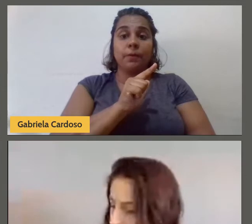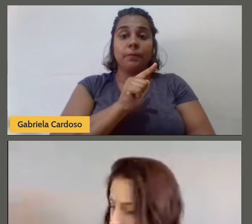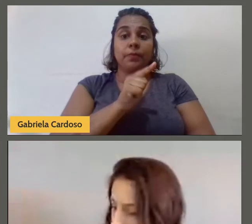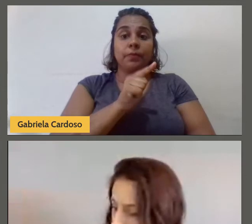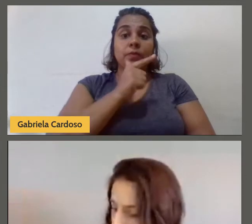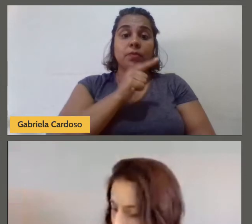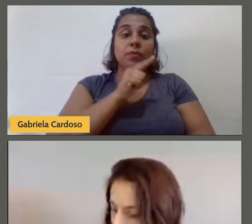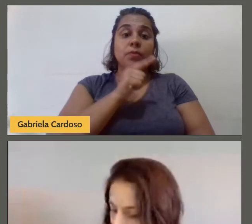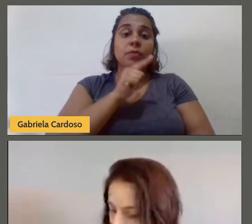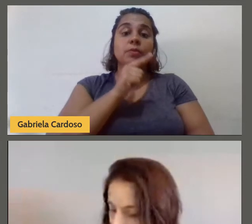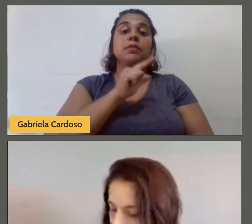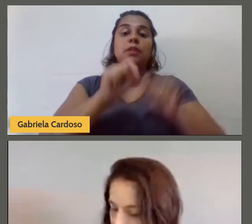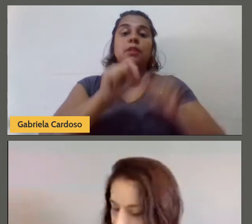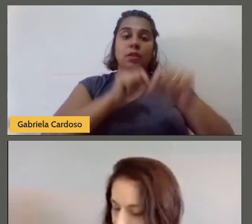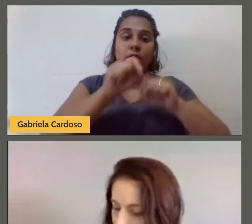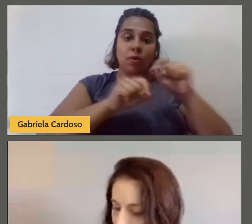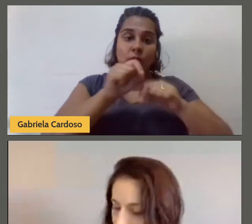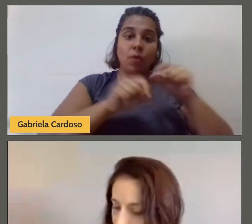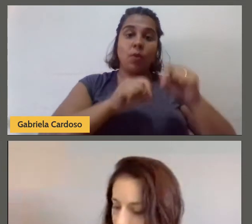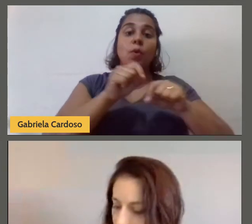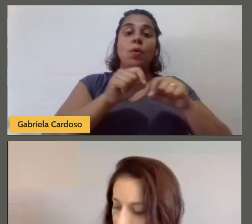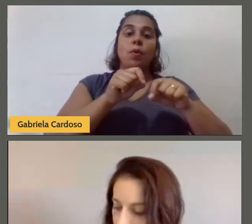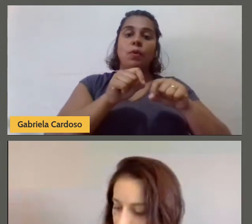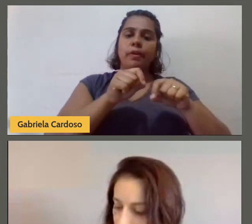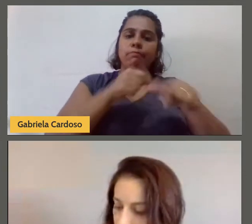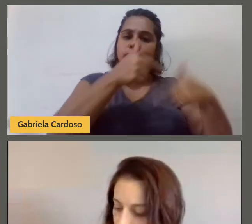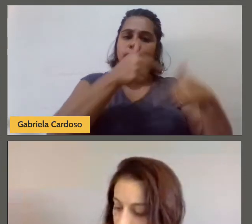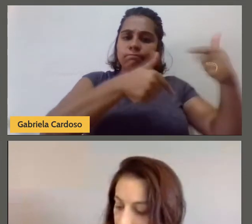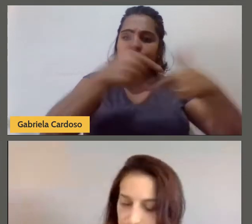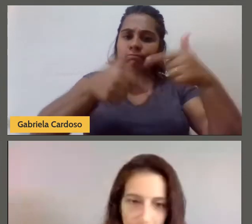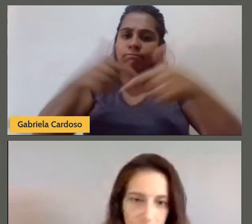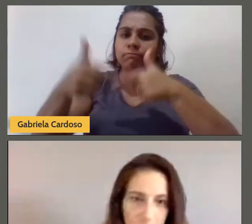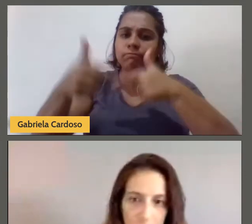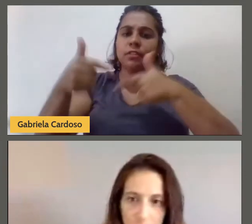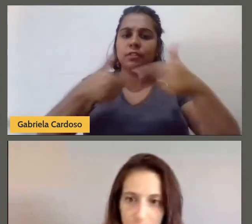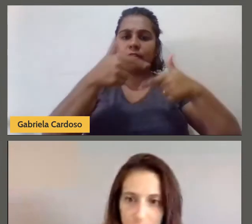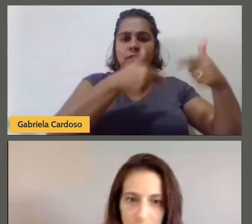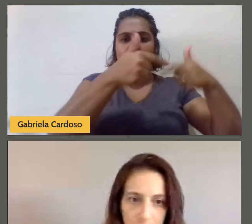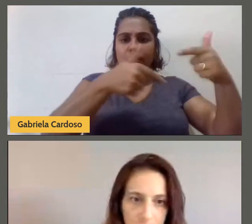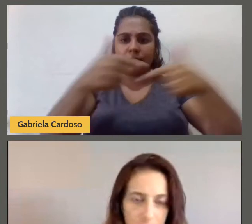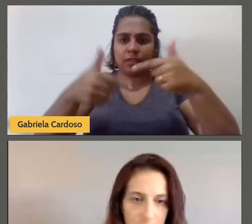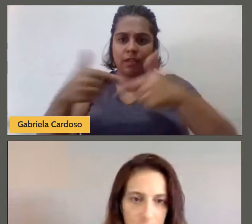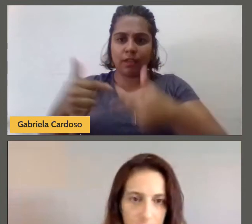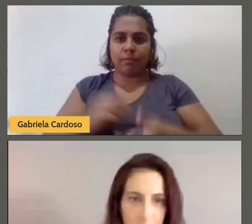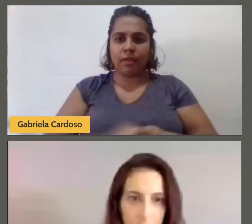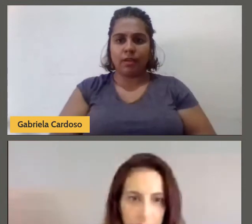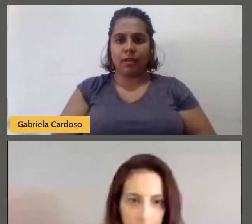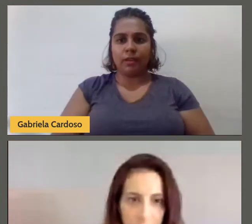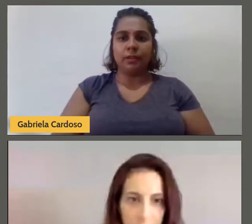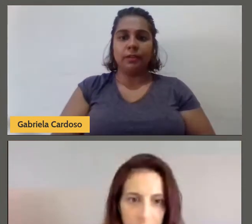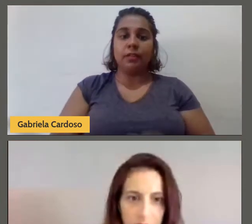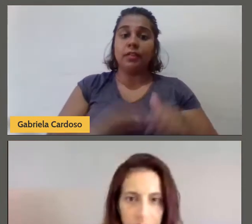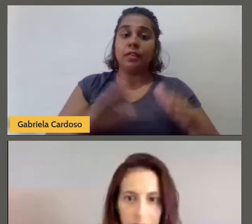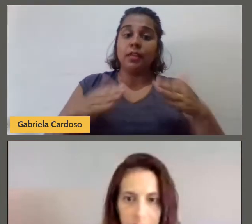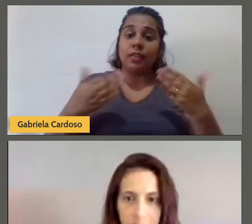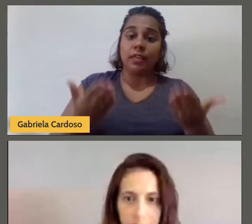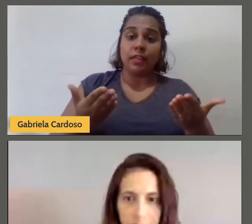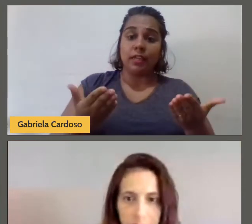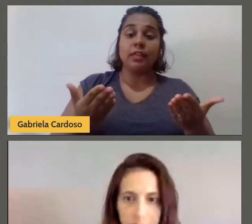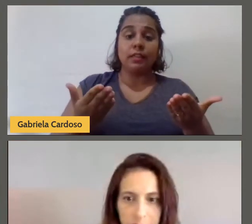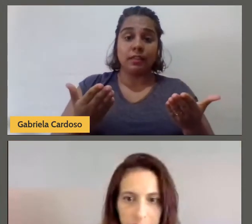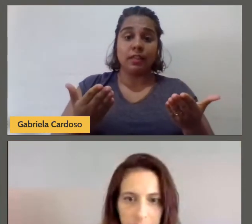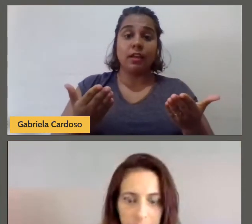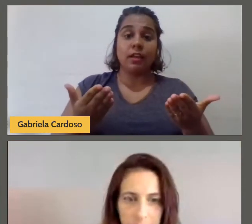todo mundo que chega num novo país e quer restabelecer sua vida, apoiando sua família, sua comunidade, essas pessoas precisam encontrar a forma